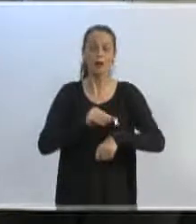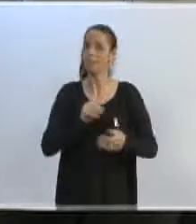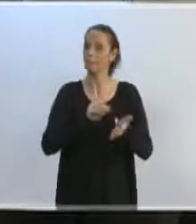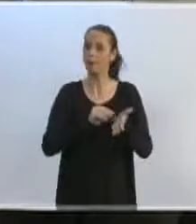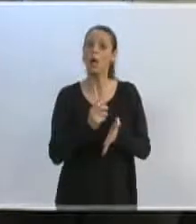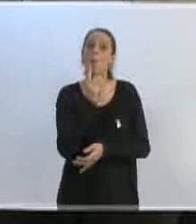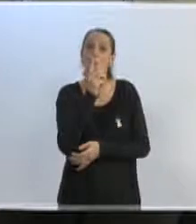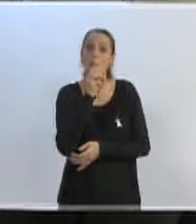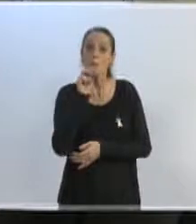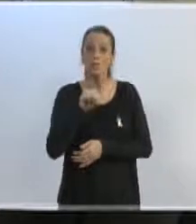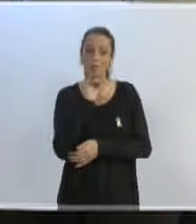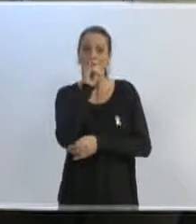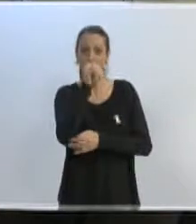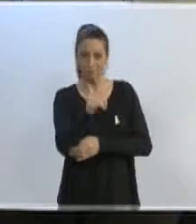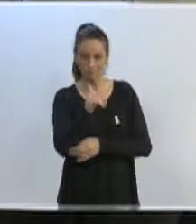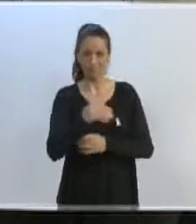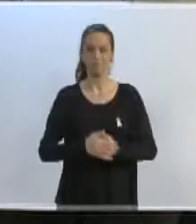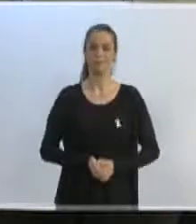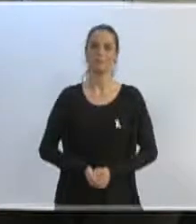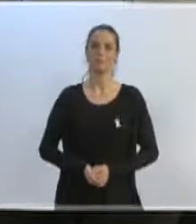seu Charles.